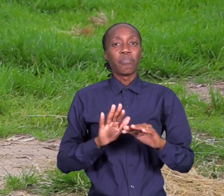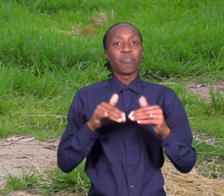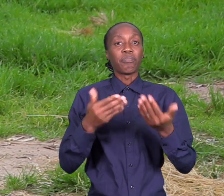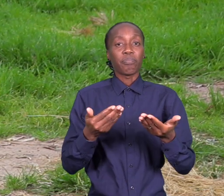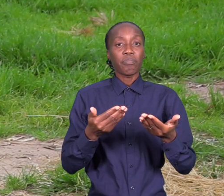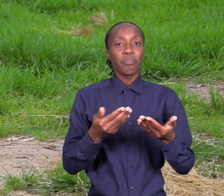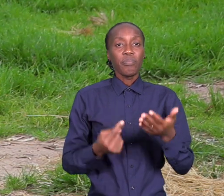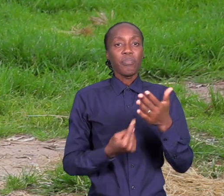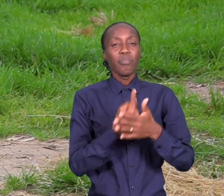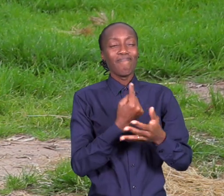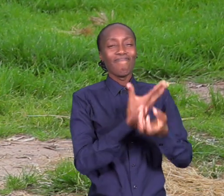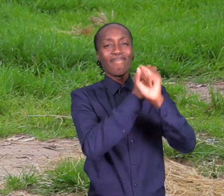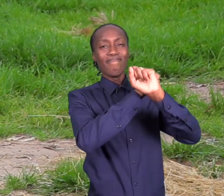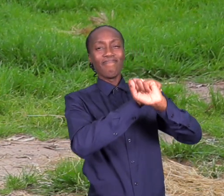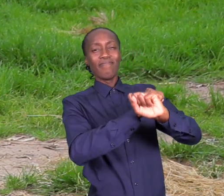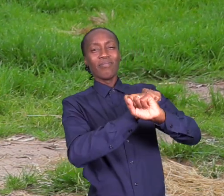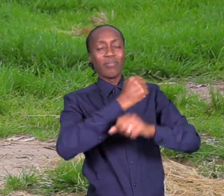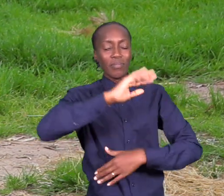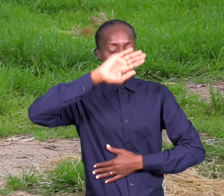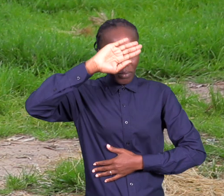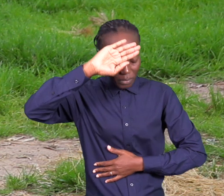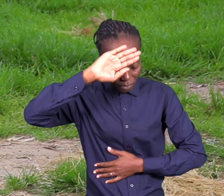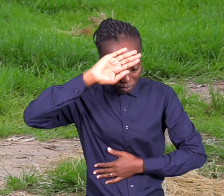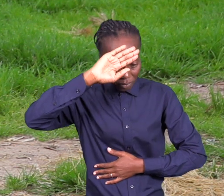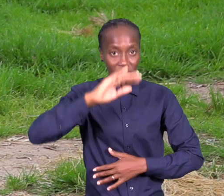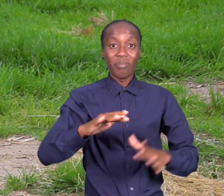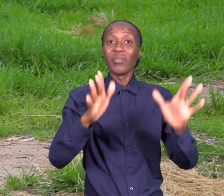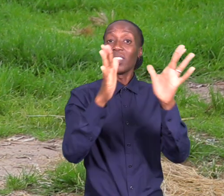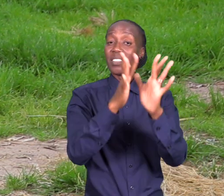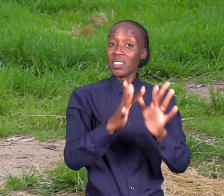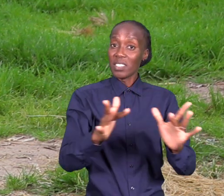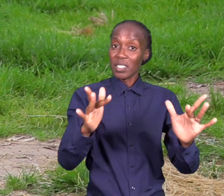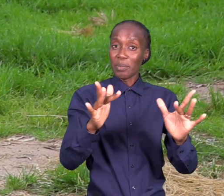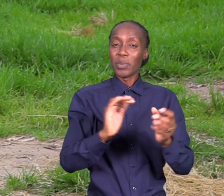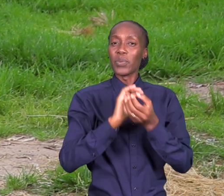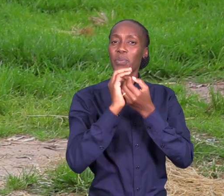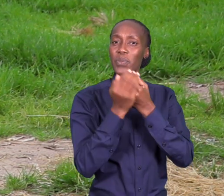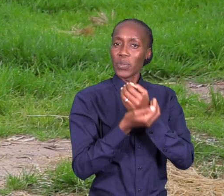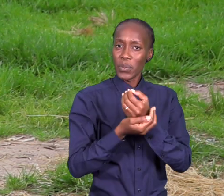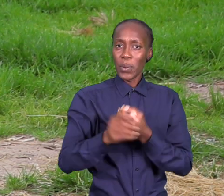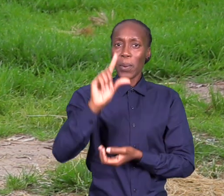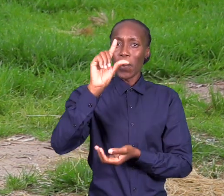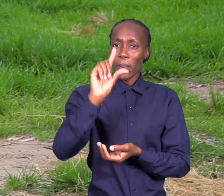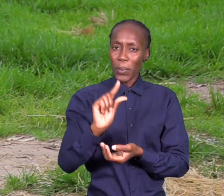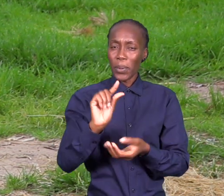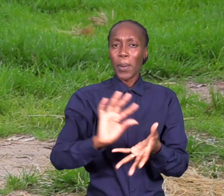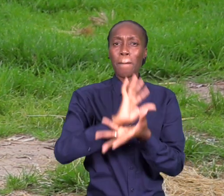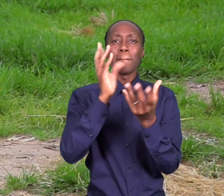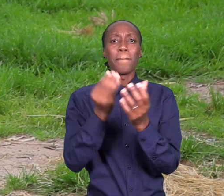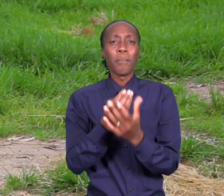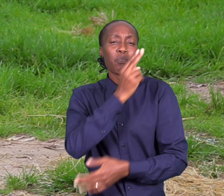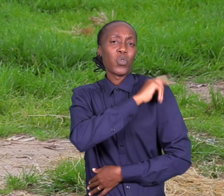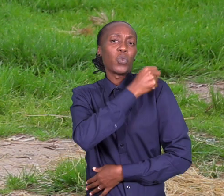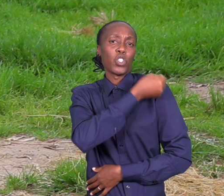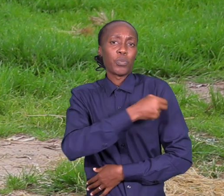A desparasitação é simples, segura, barata e está disponível em todas as unidades sanitárias no nosso